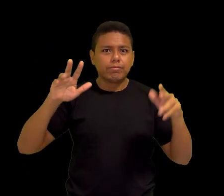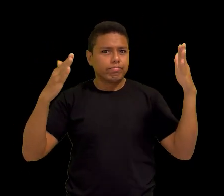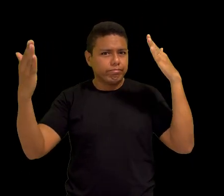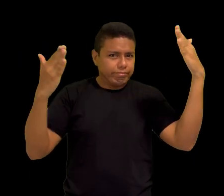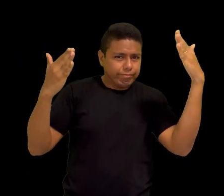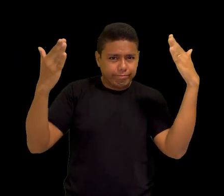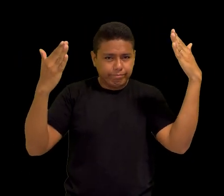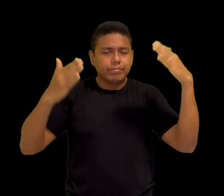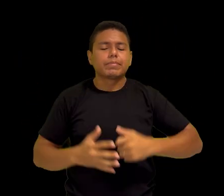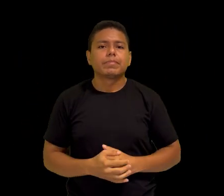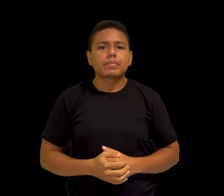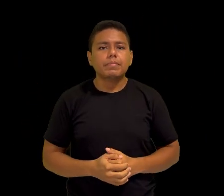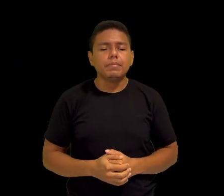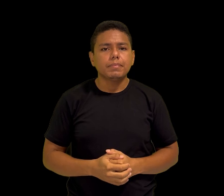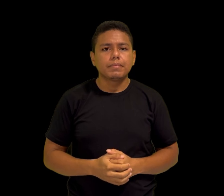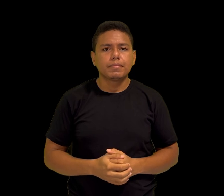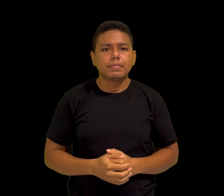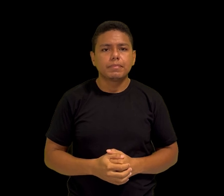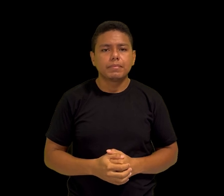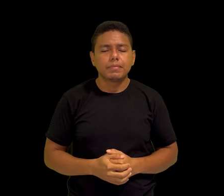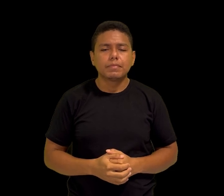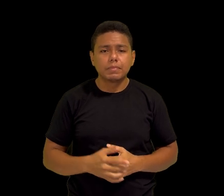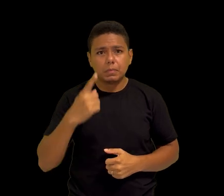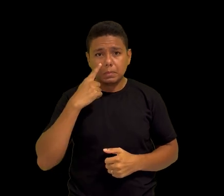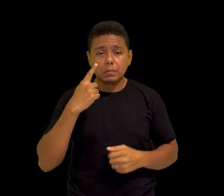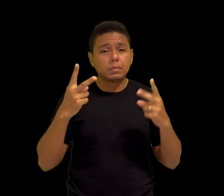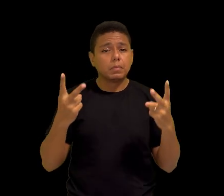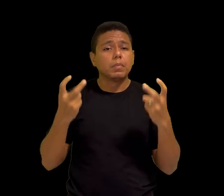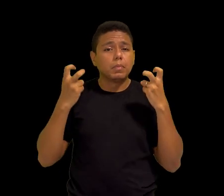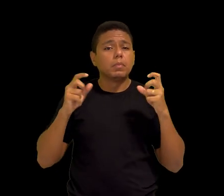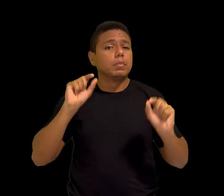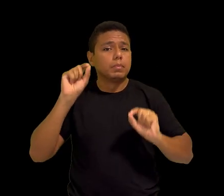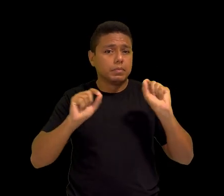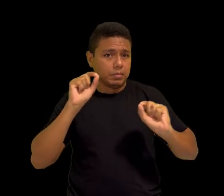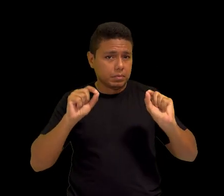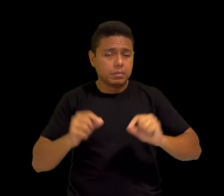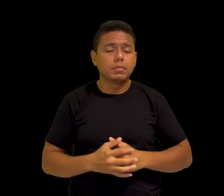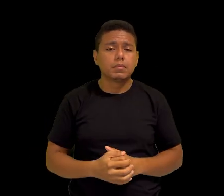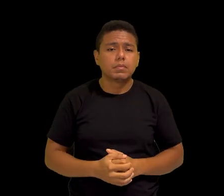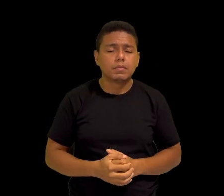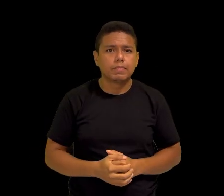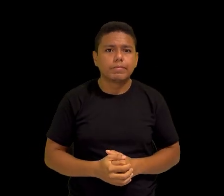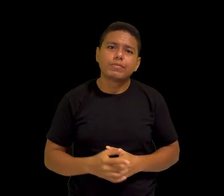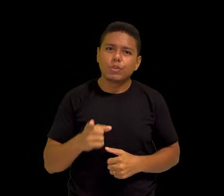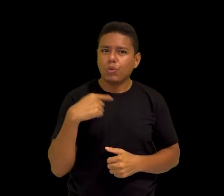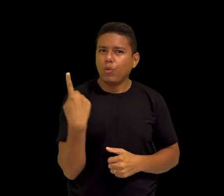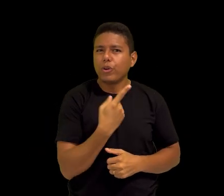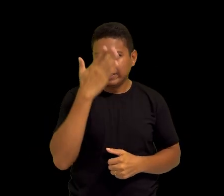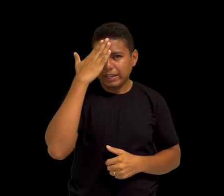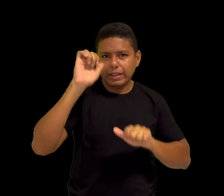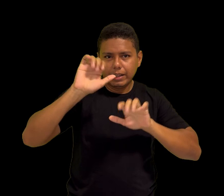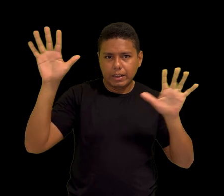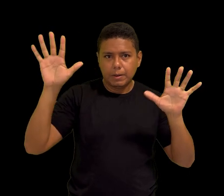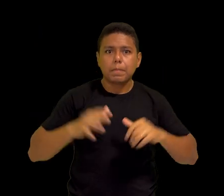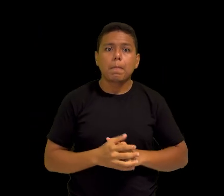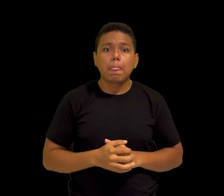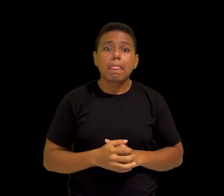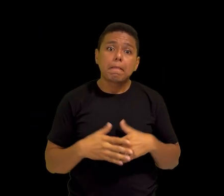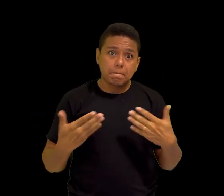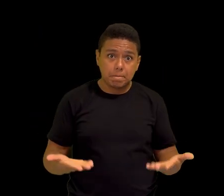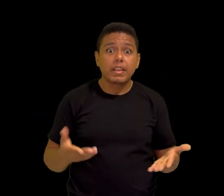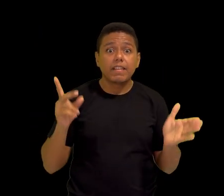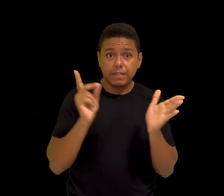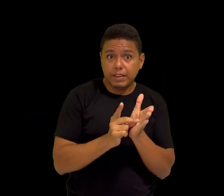regiões. Então, o que a gente pode observar aqui, né, só para a gente compreender, a estimativa pontual é o valor